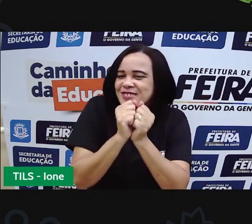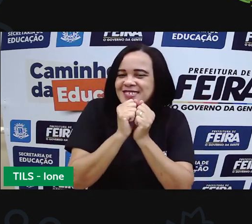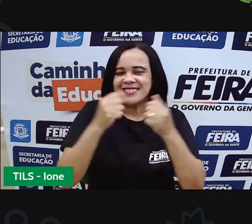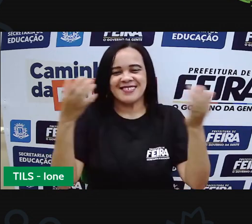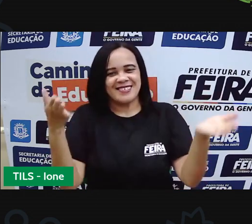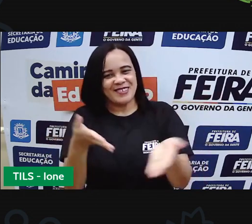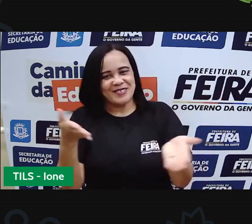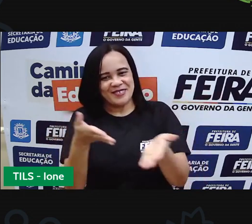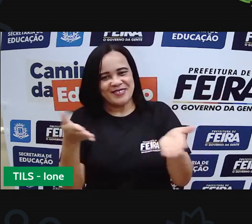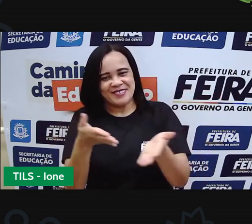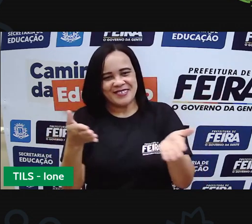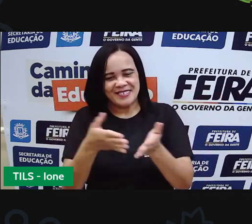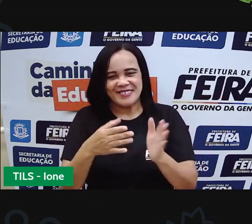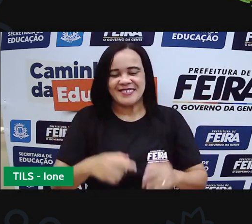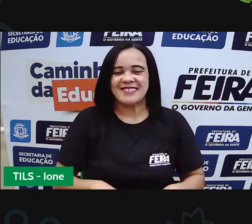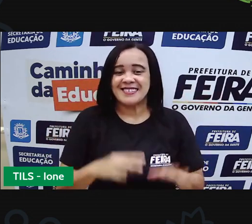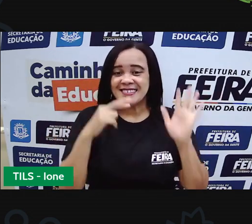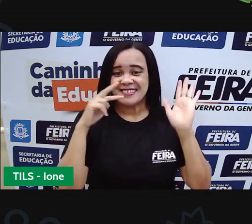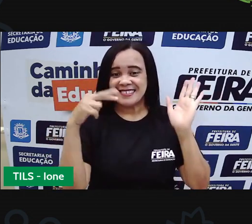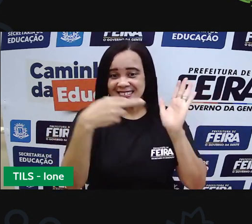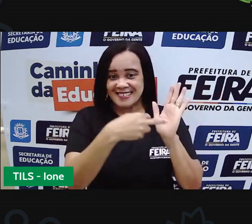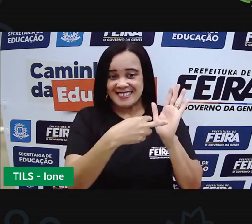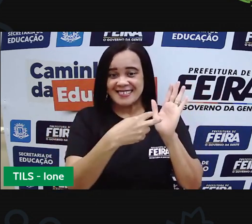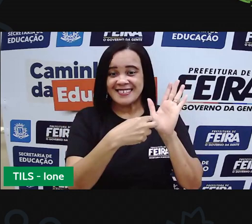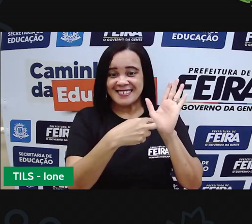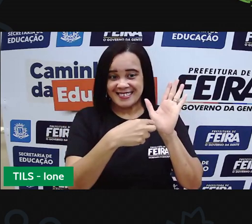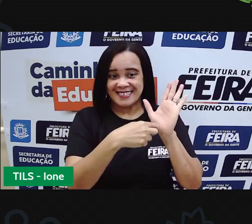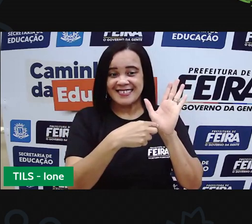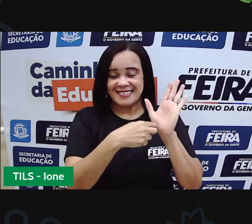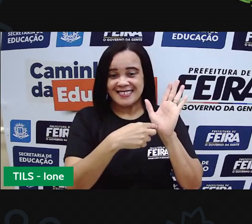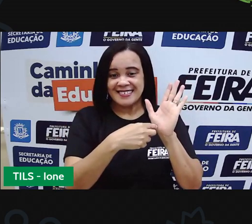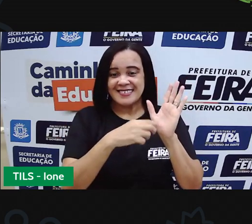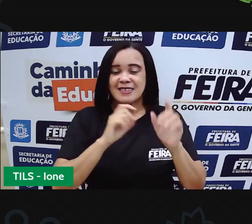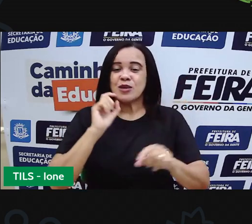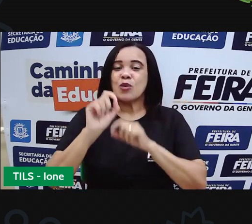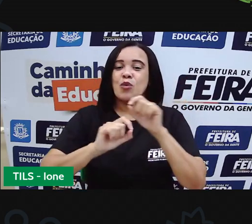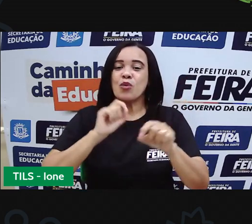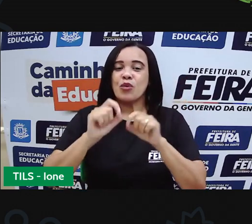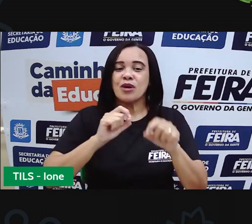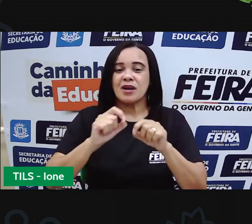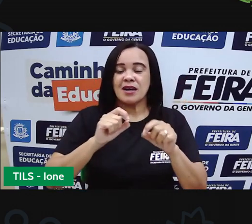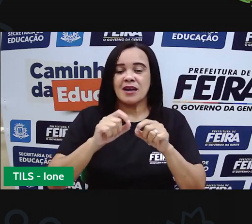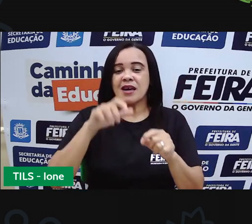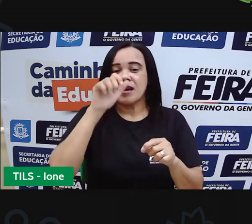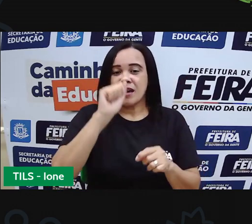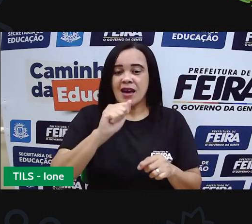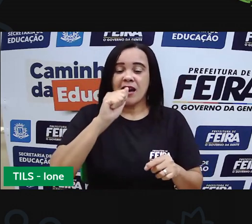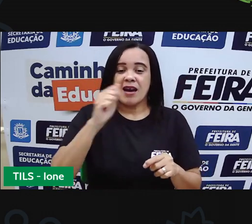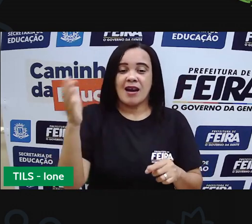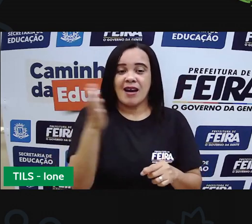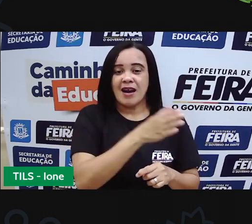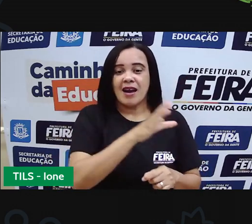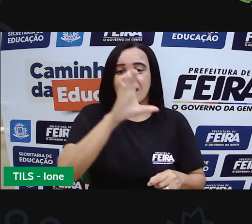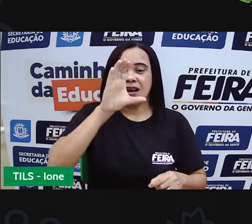Olha só, é o livro A Cuca de Batom que Dançava Balé.